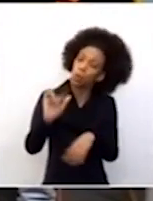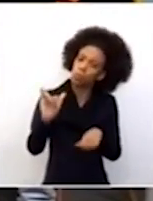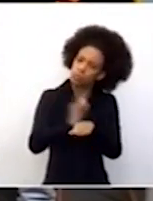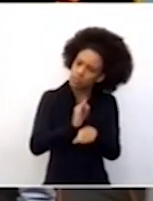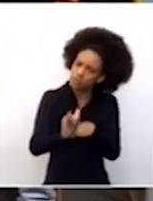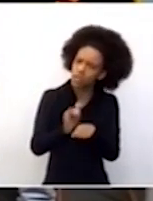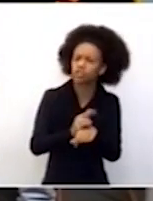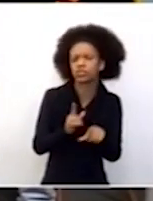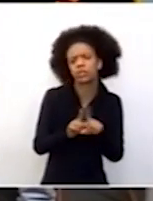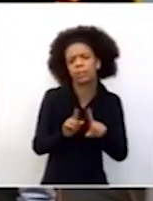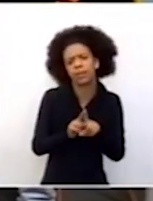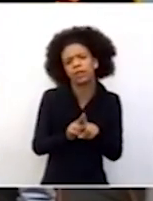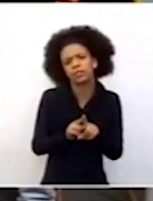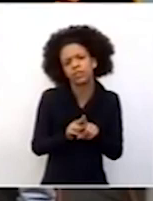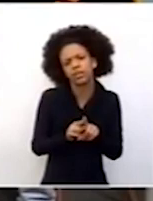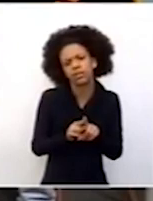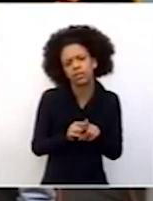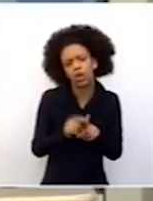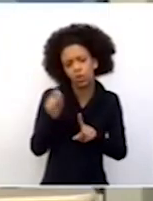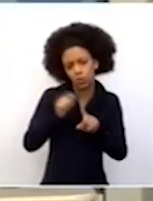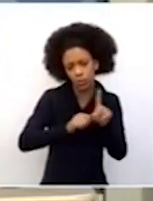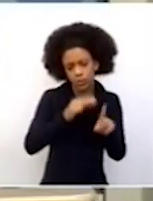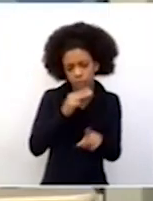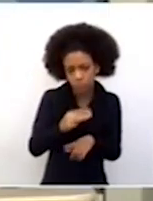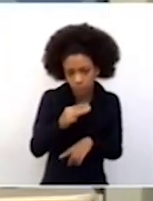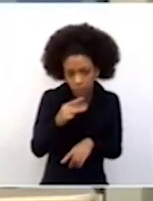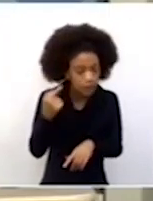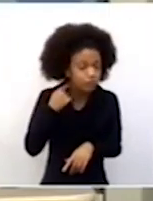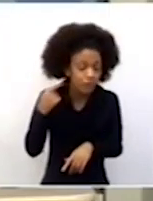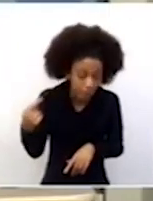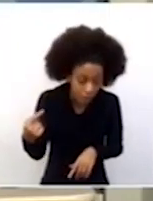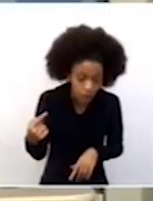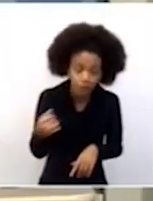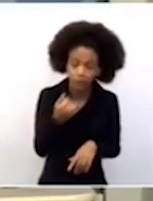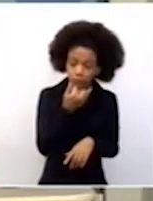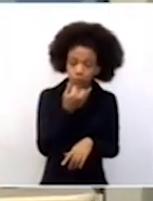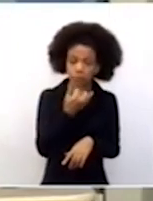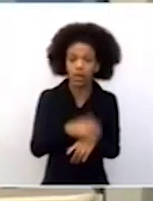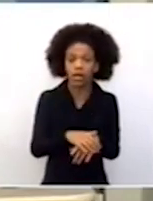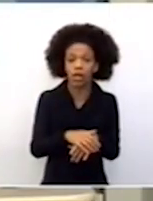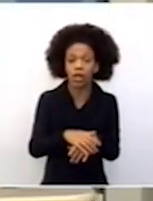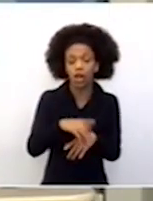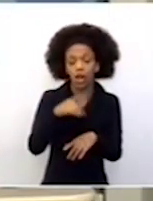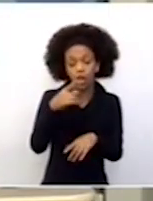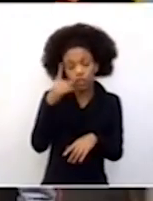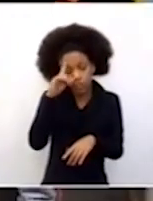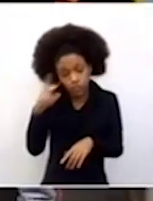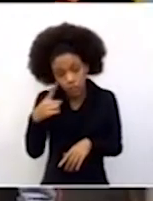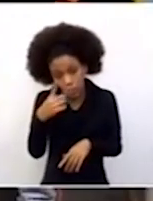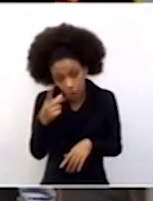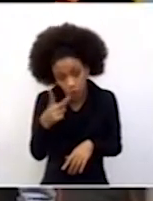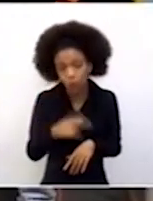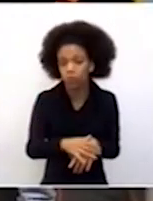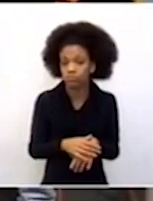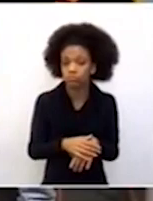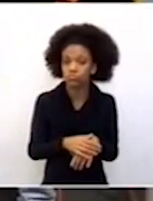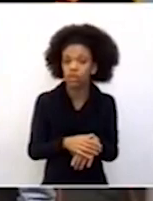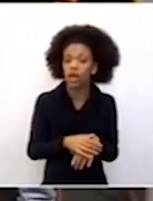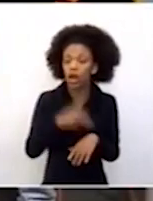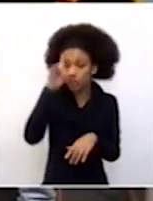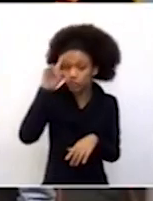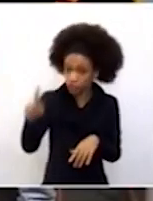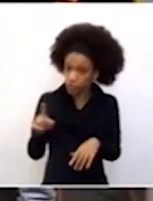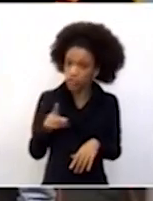também. Nós temos aqui no mês de maio, dia 12 de maio, é o dia do educadora matemática. Olha que bacana. Dia 12 de maio, do